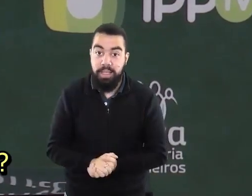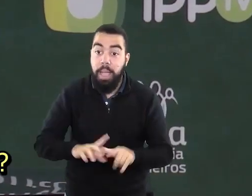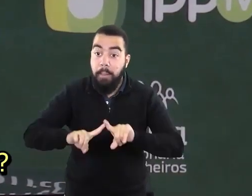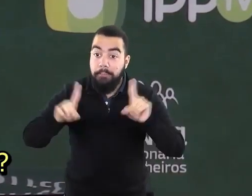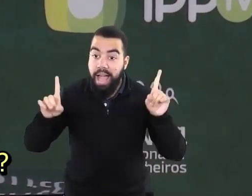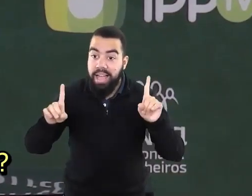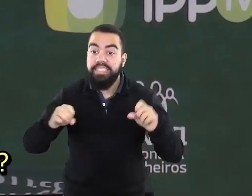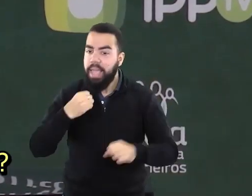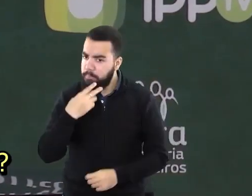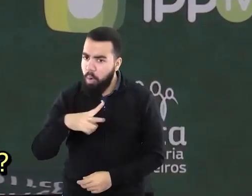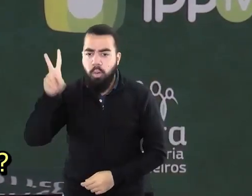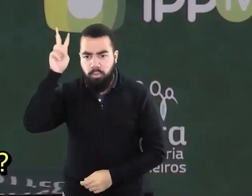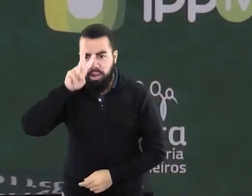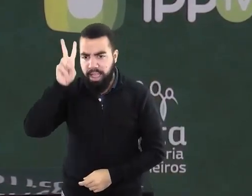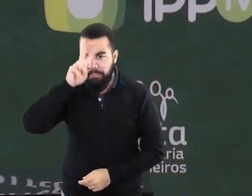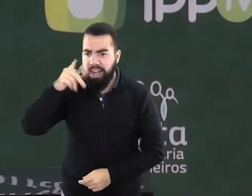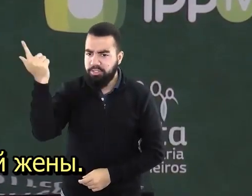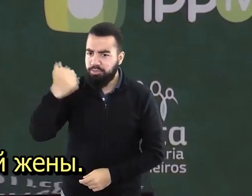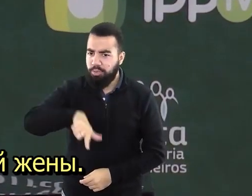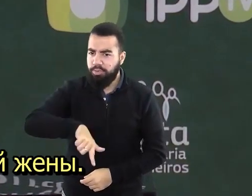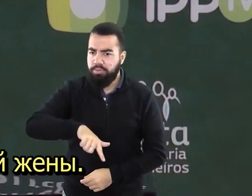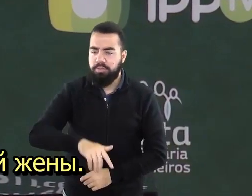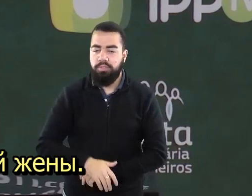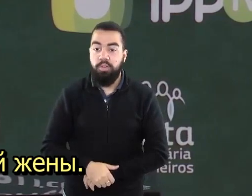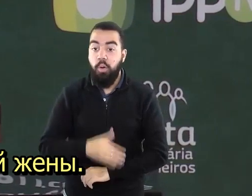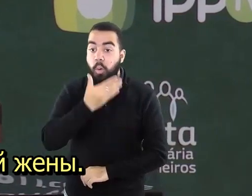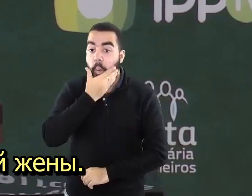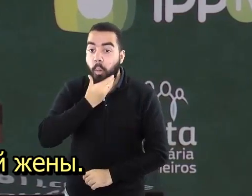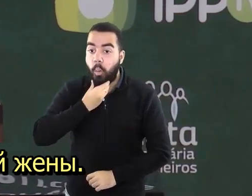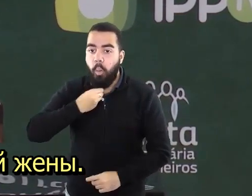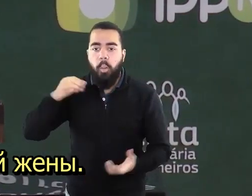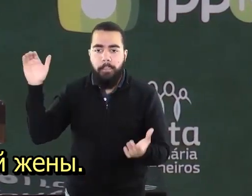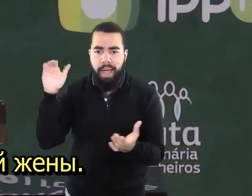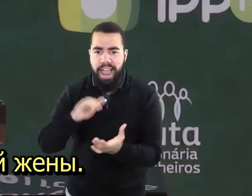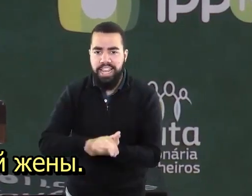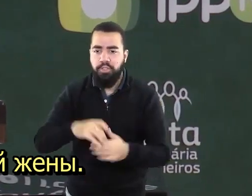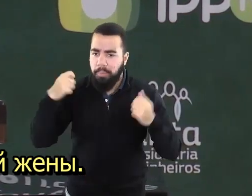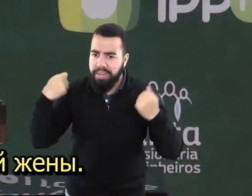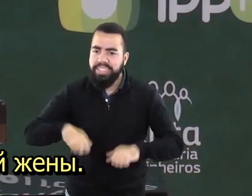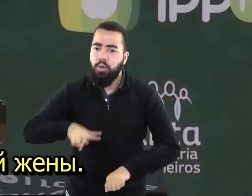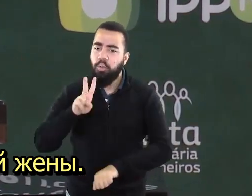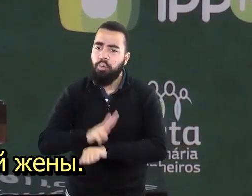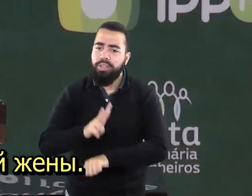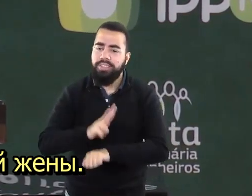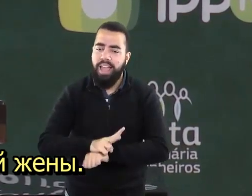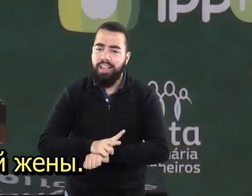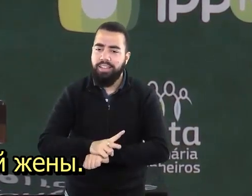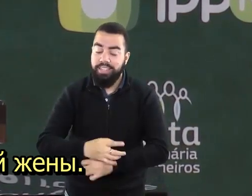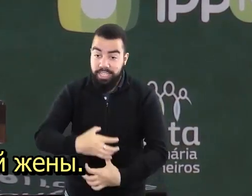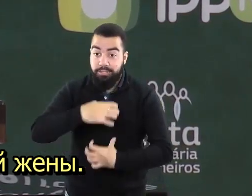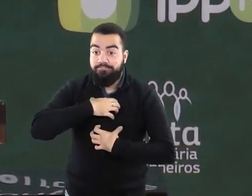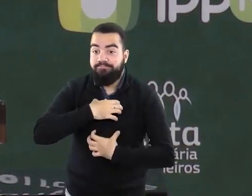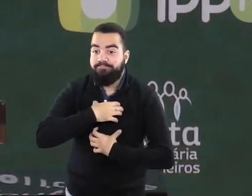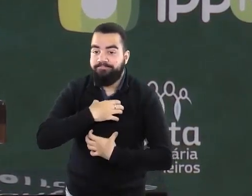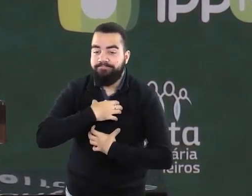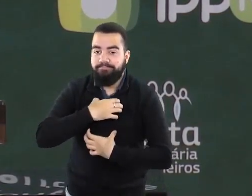Mas é bom relembrar, não é? O marido cuida da vida emocional da sua